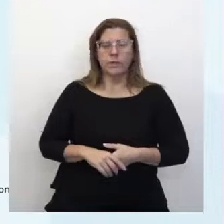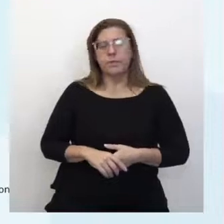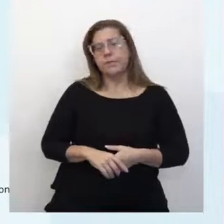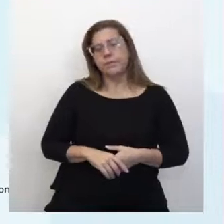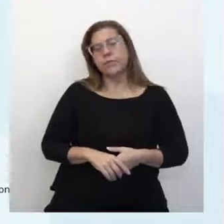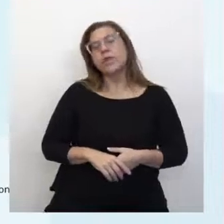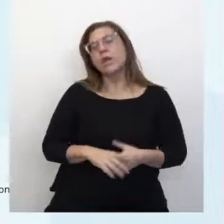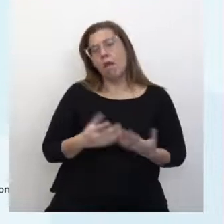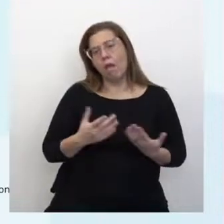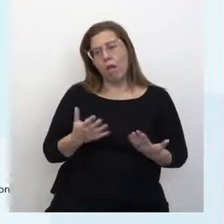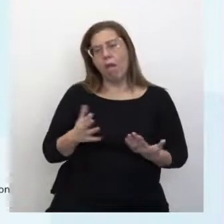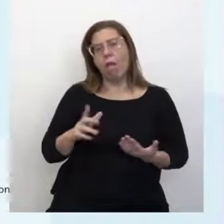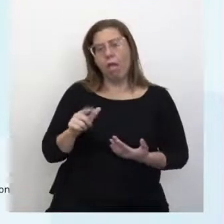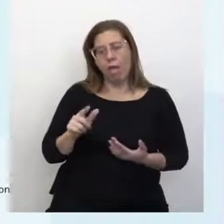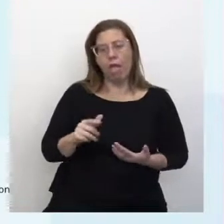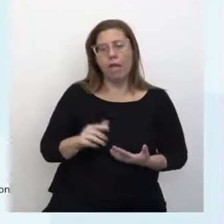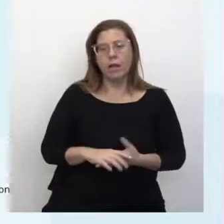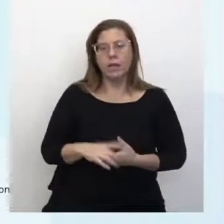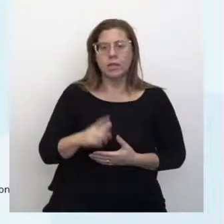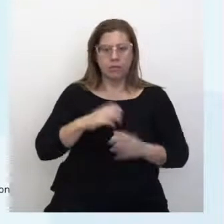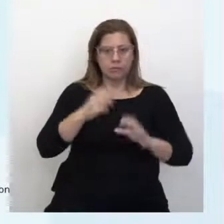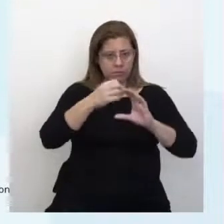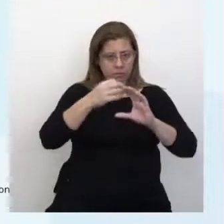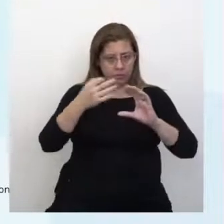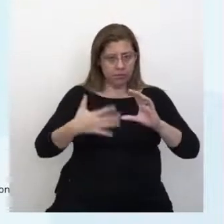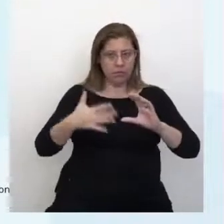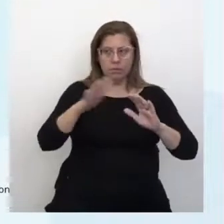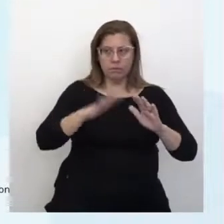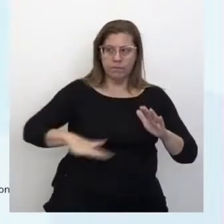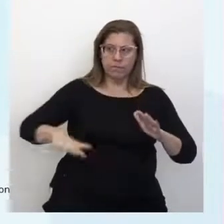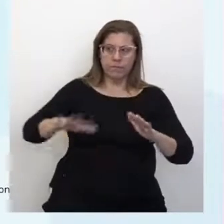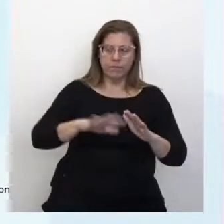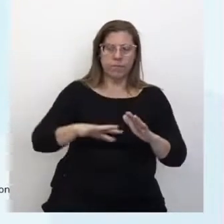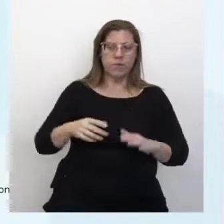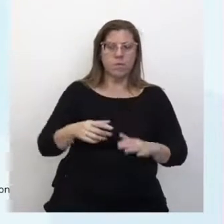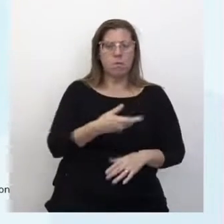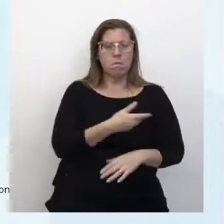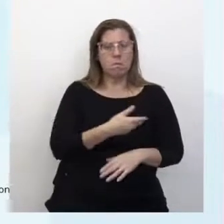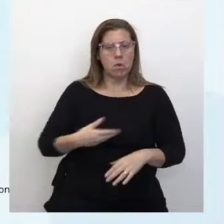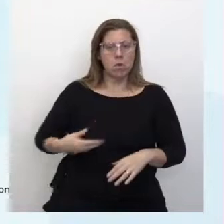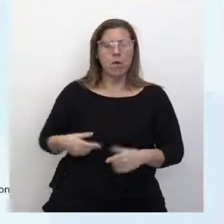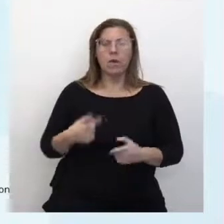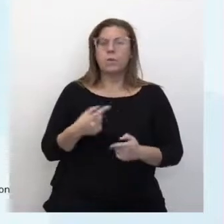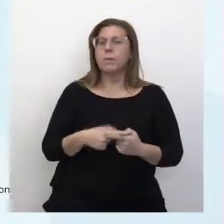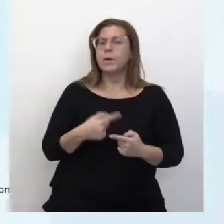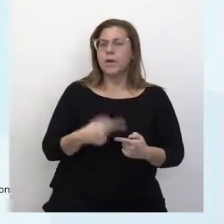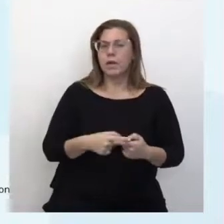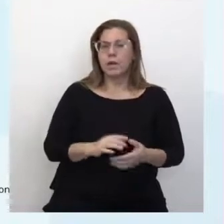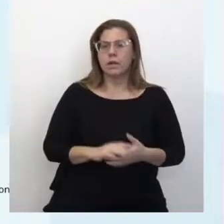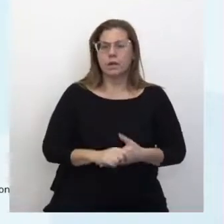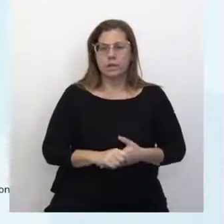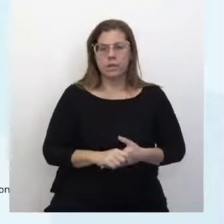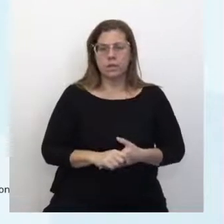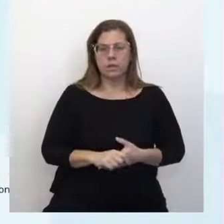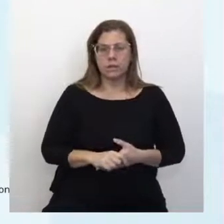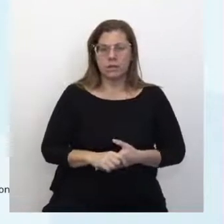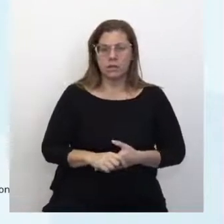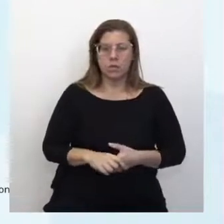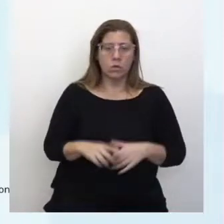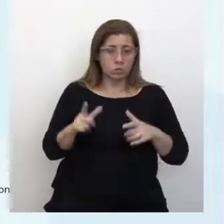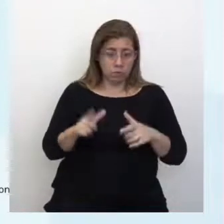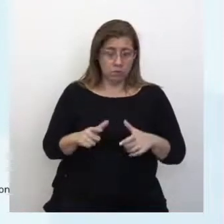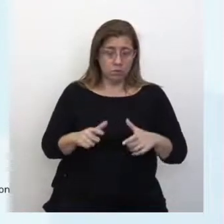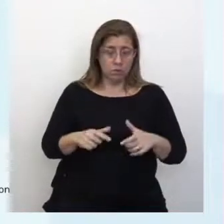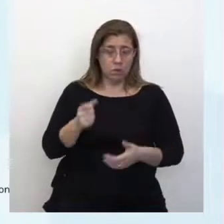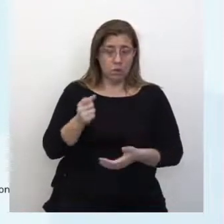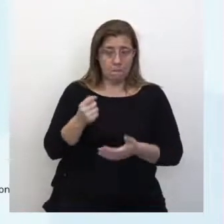são justamente, tem essa característica de ser um espaço expositivo público, porque a fonte, né, a fonte